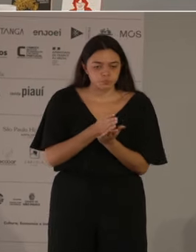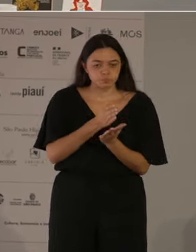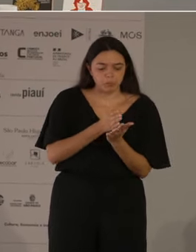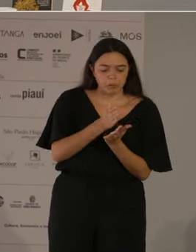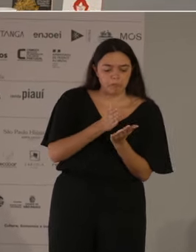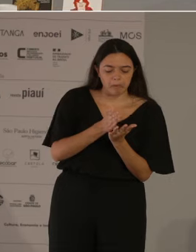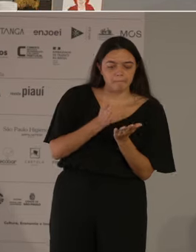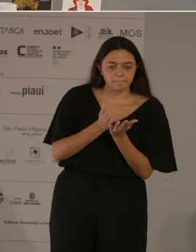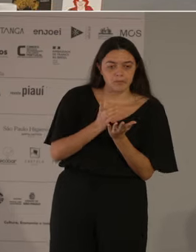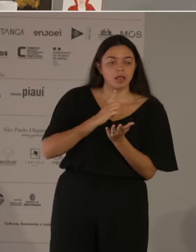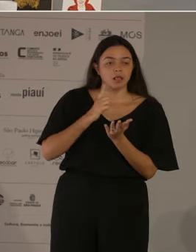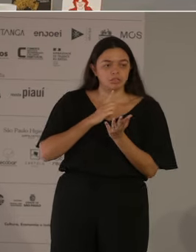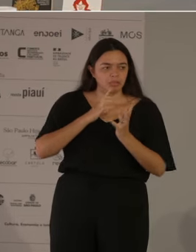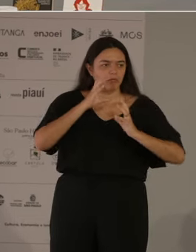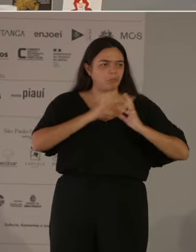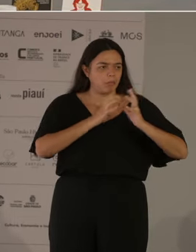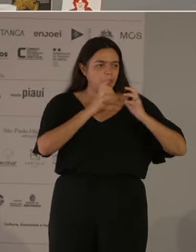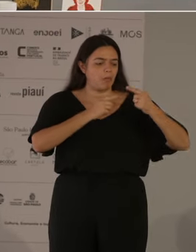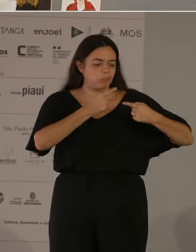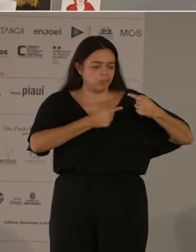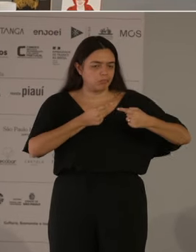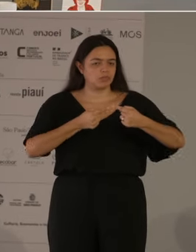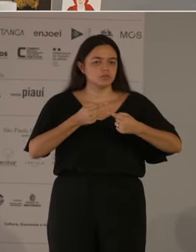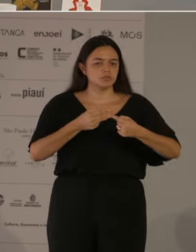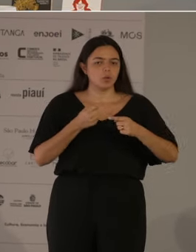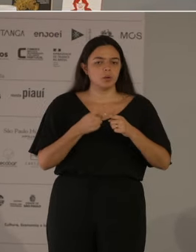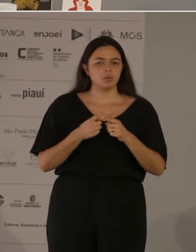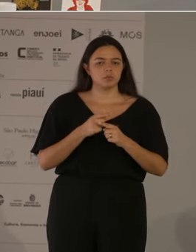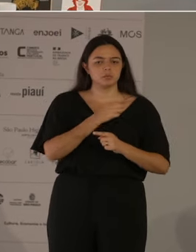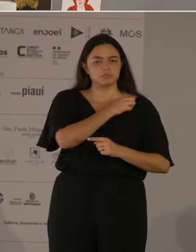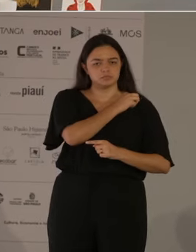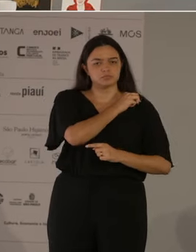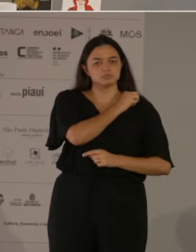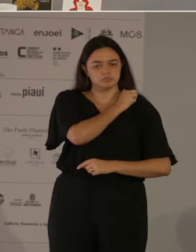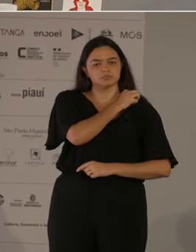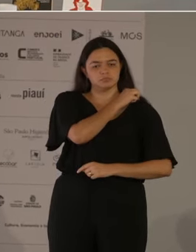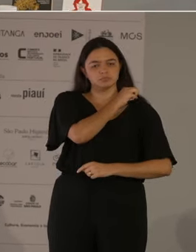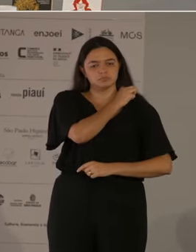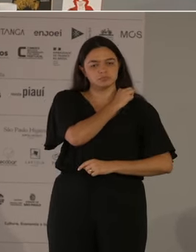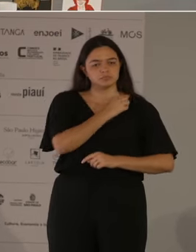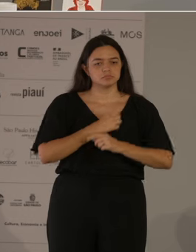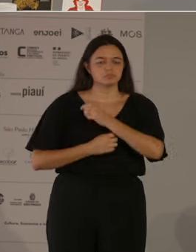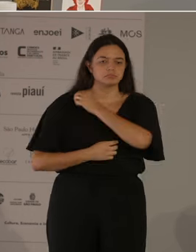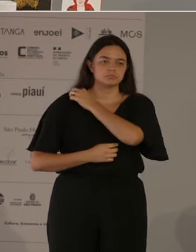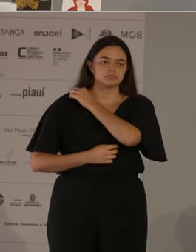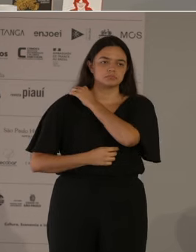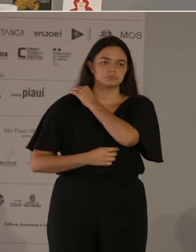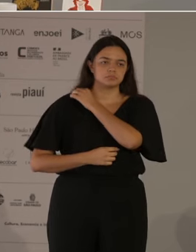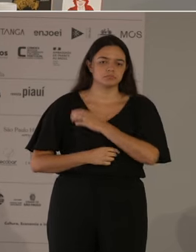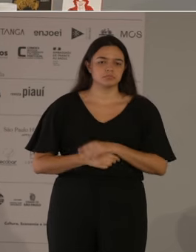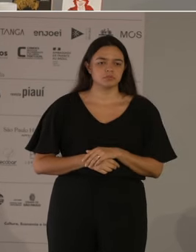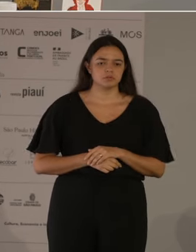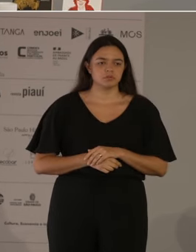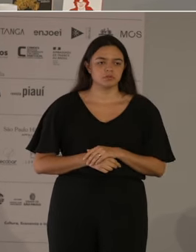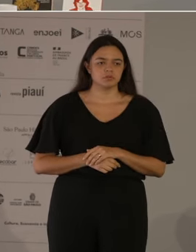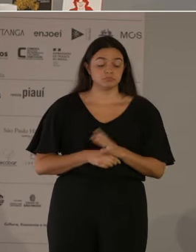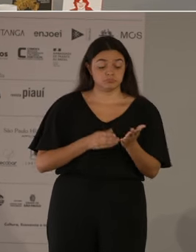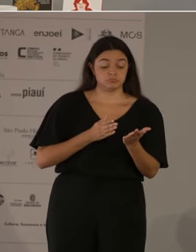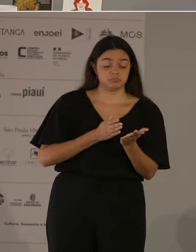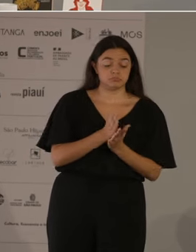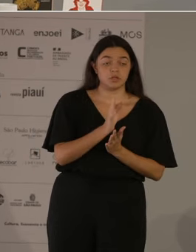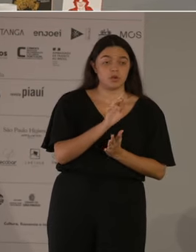briga nesse campo, quando a gente fala na ocupação inicial das Américas. A rota não é tanto...